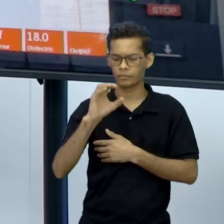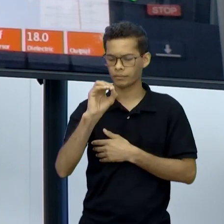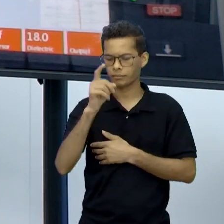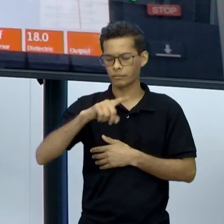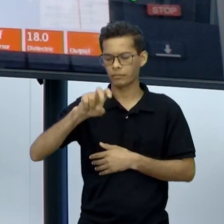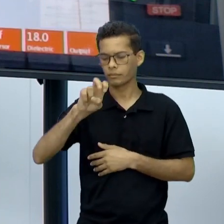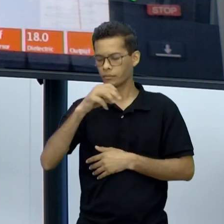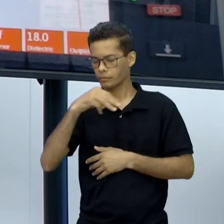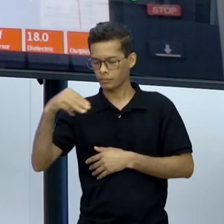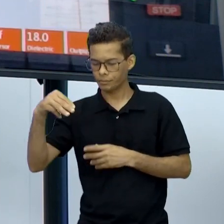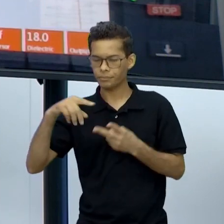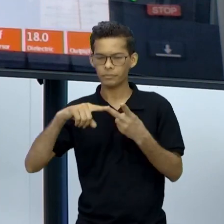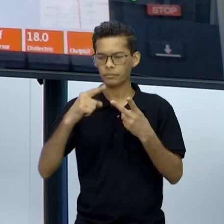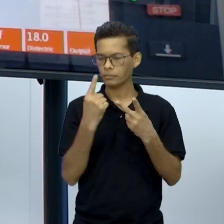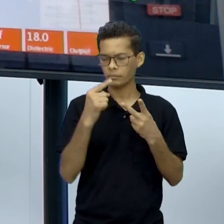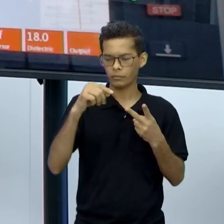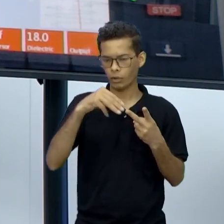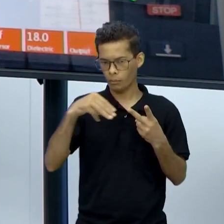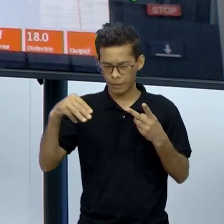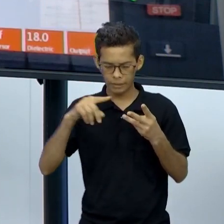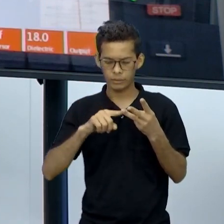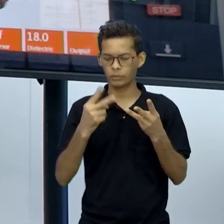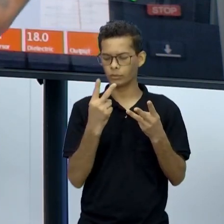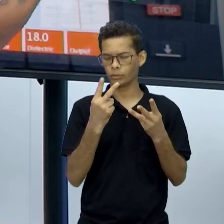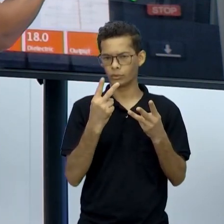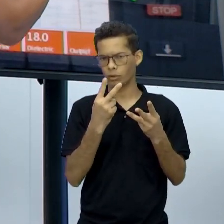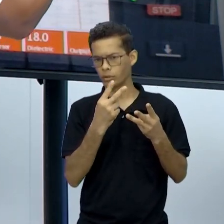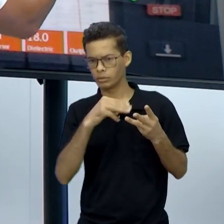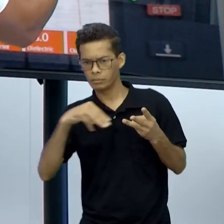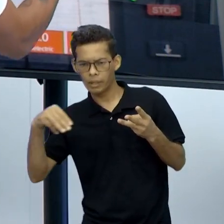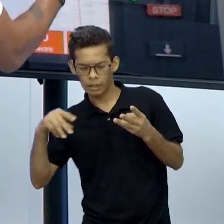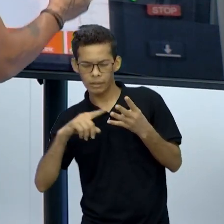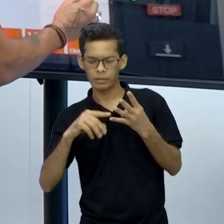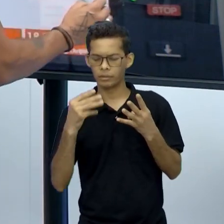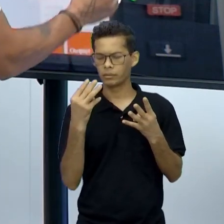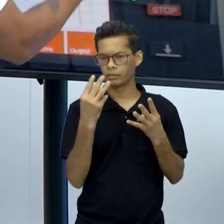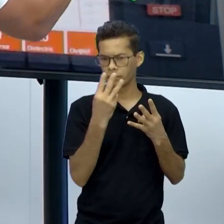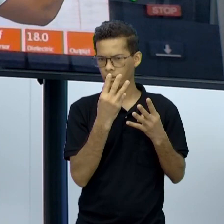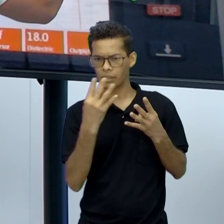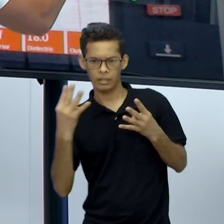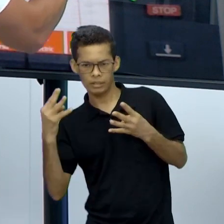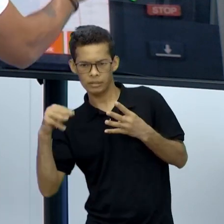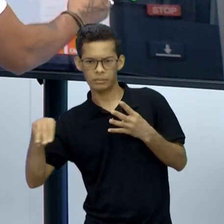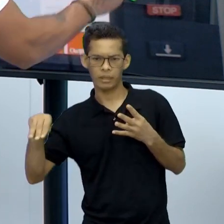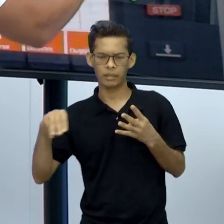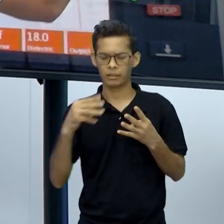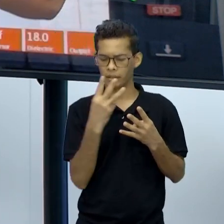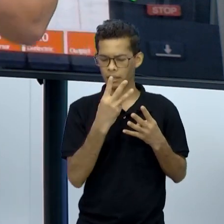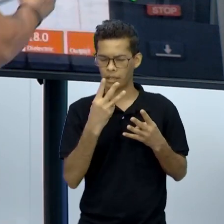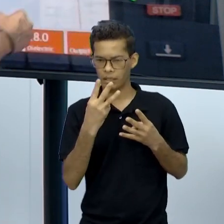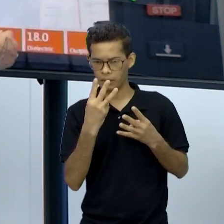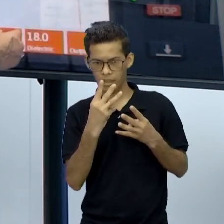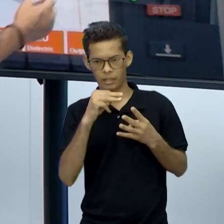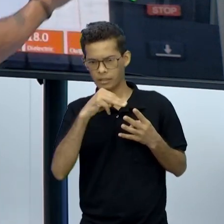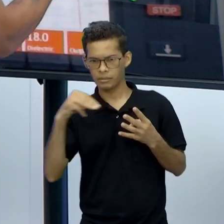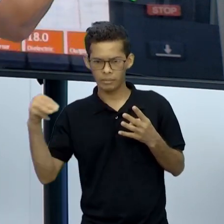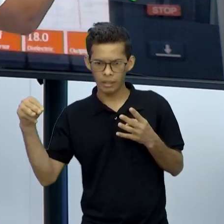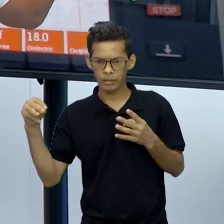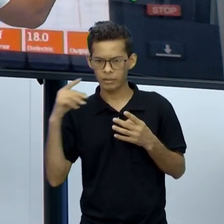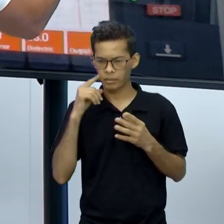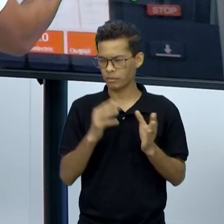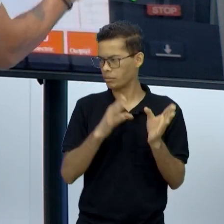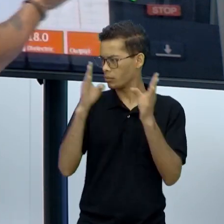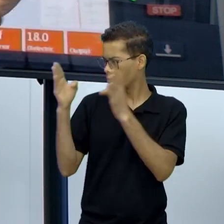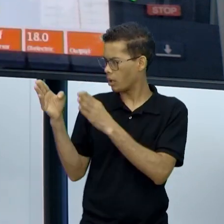metro, 1,5 metro, 2 metros e meio, 3 metros. E nessa região aqui, pessoal, mostra como que a onda está se comportando naquele meio,